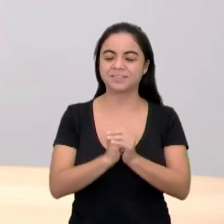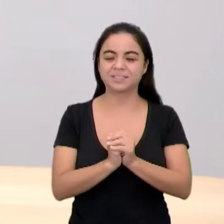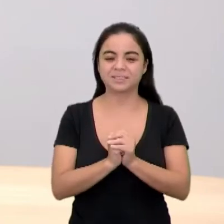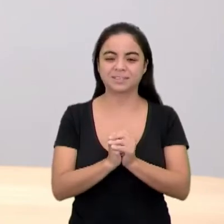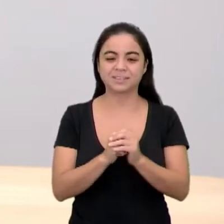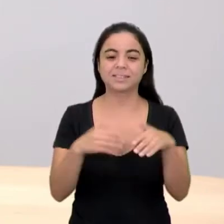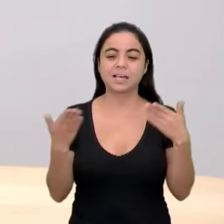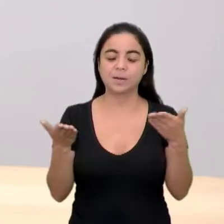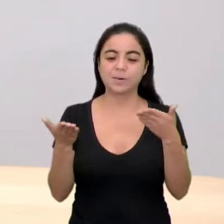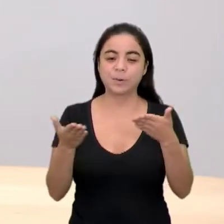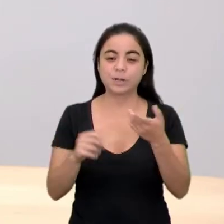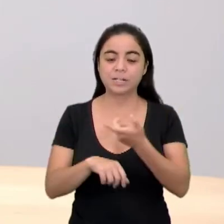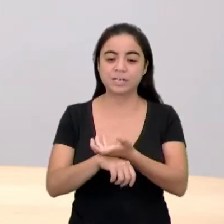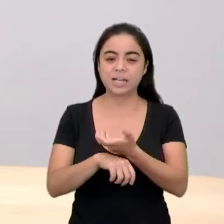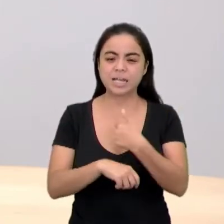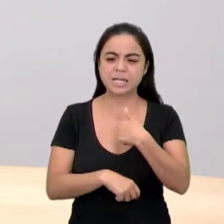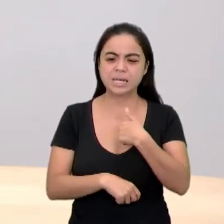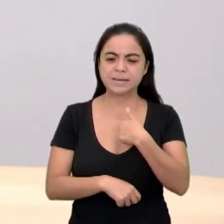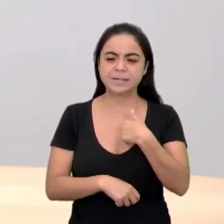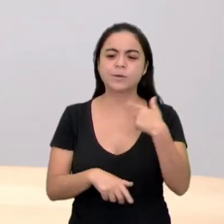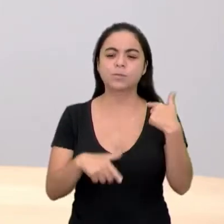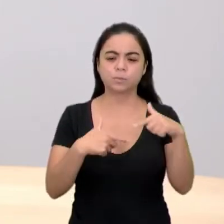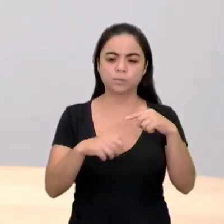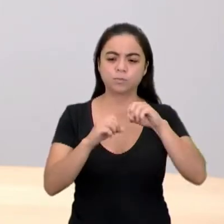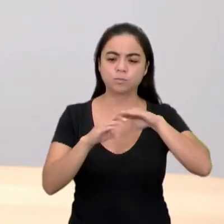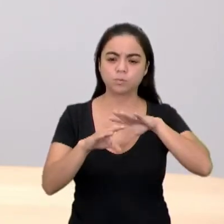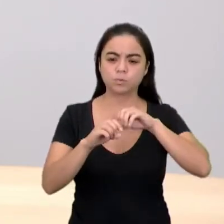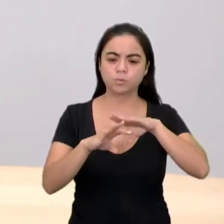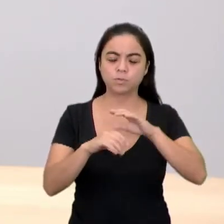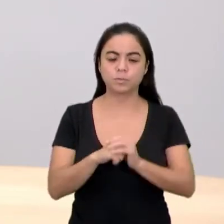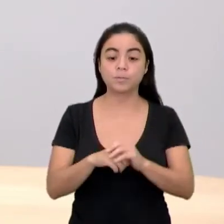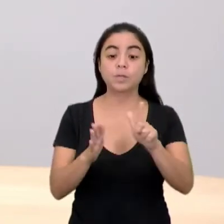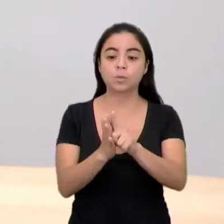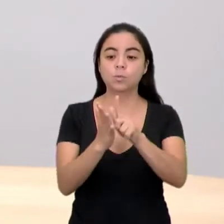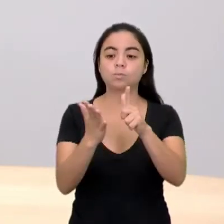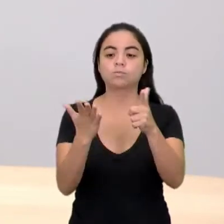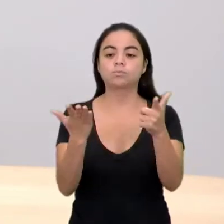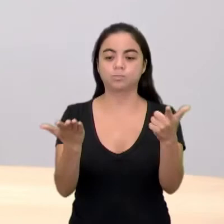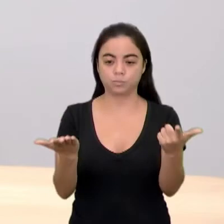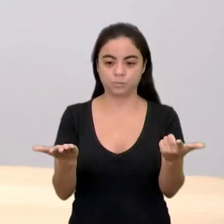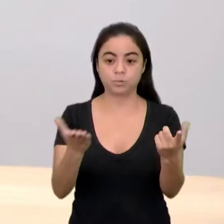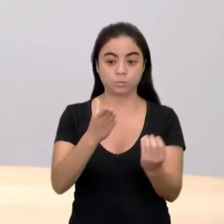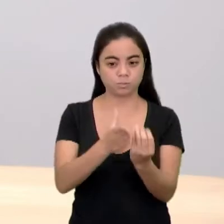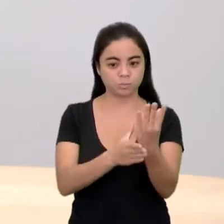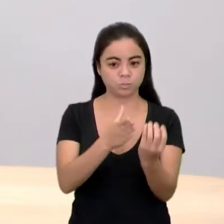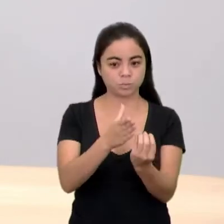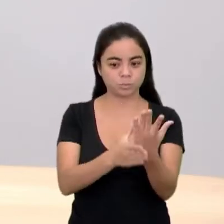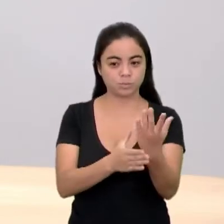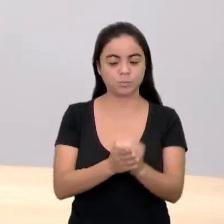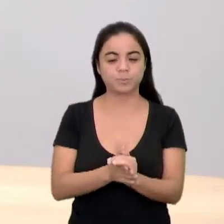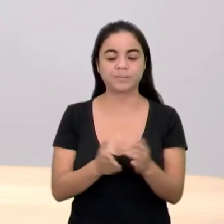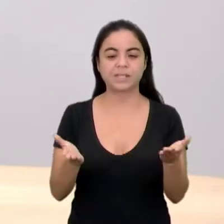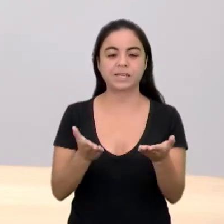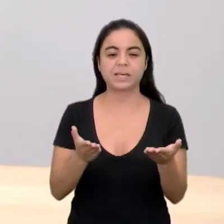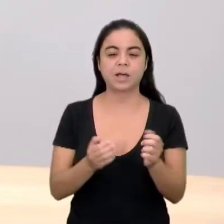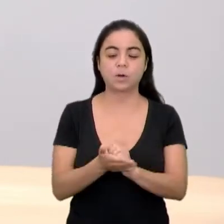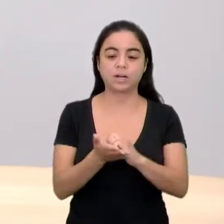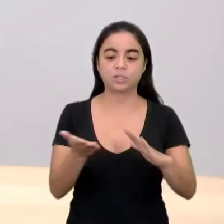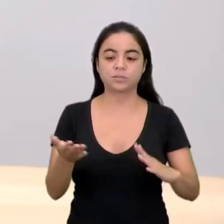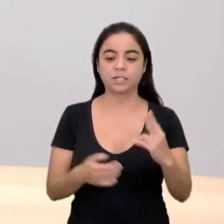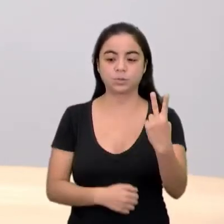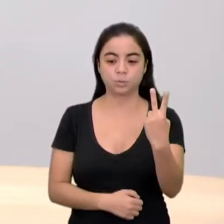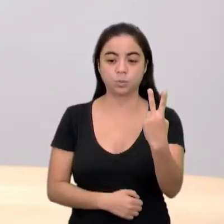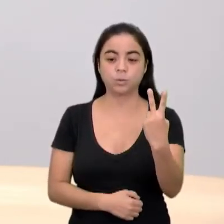o componente que eu estou trabalhando com vocês é o Laboratório de Produção Jornalística e a gente está agora já na atividade 2.